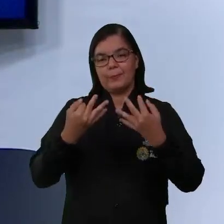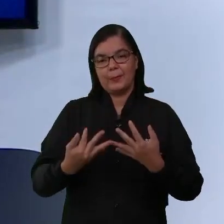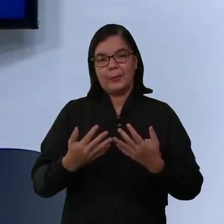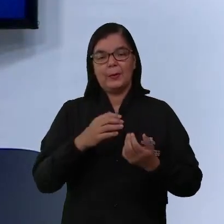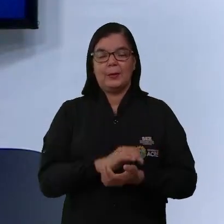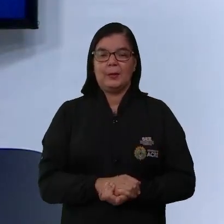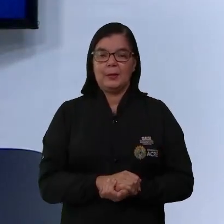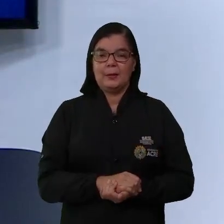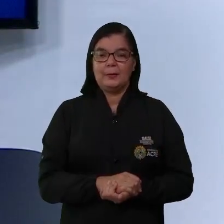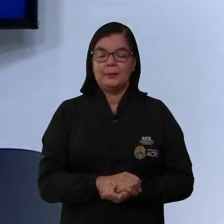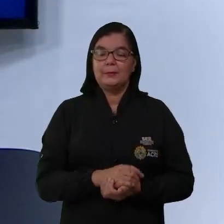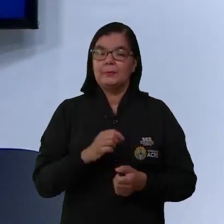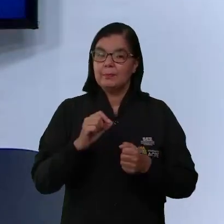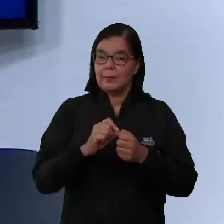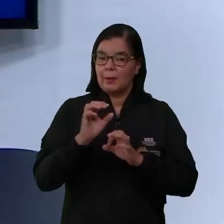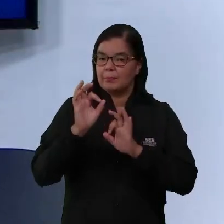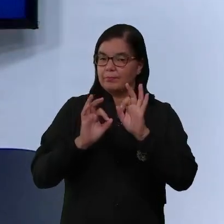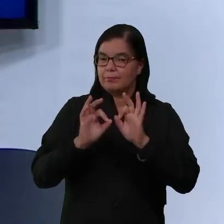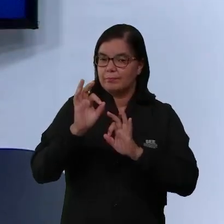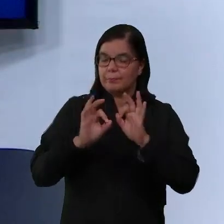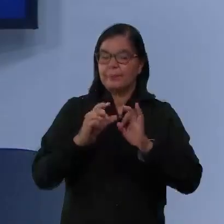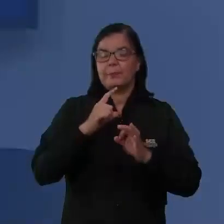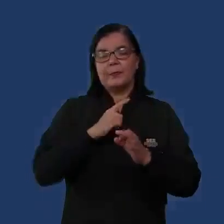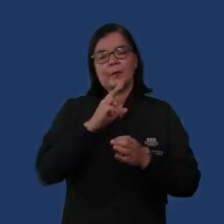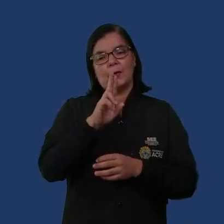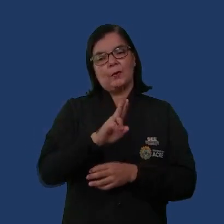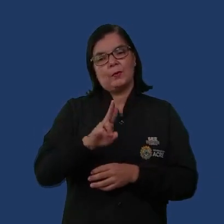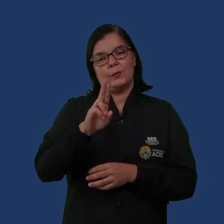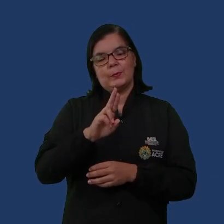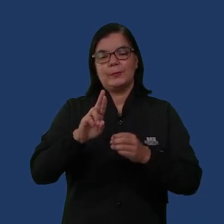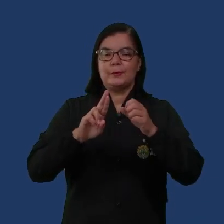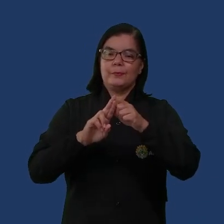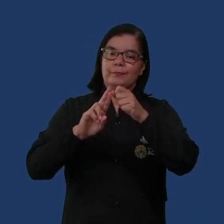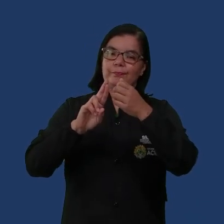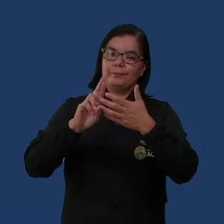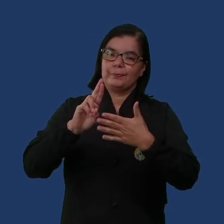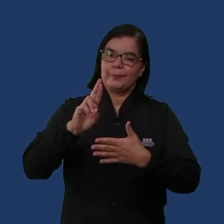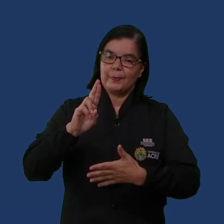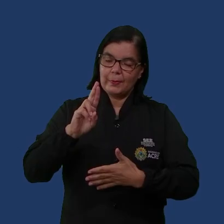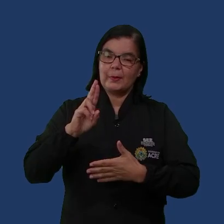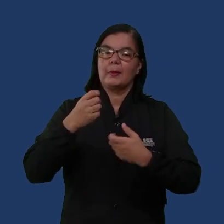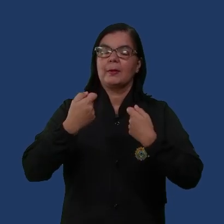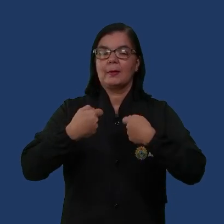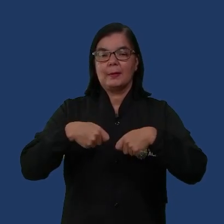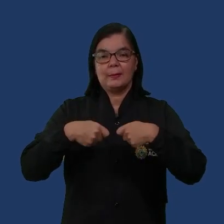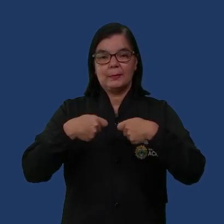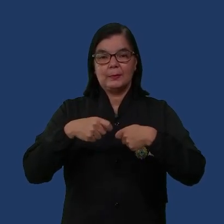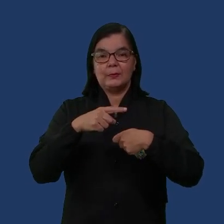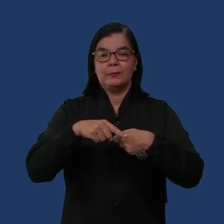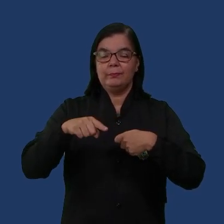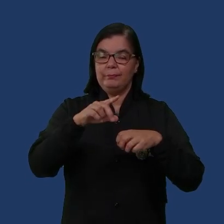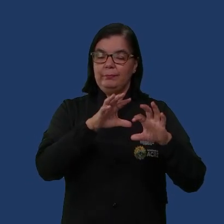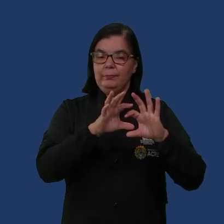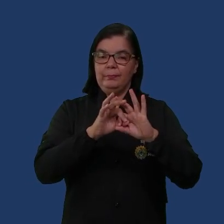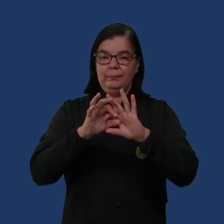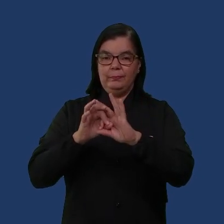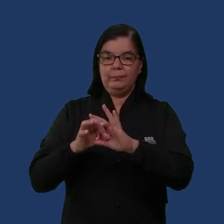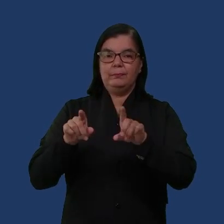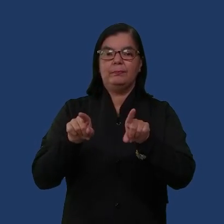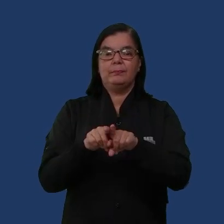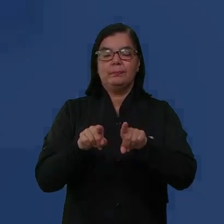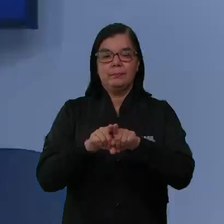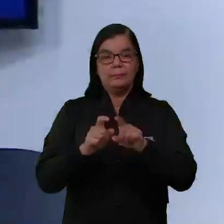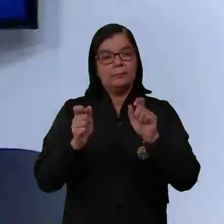a gente, para produzir aqui, a gente sempre utiliza fontes que são necessárias para contextualizar, para a